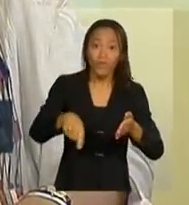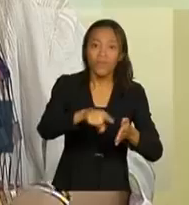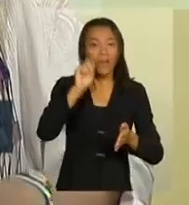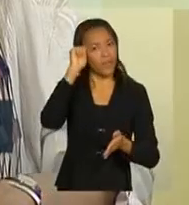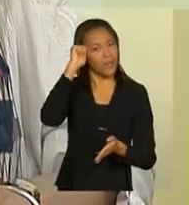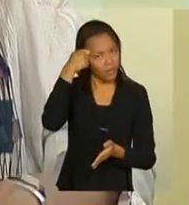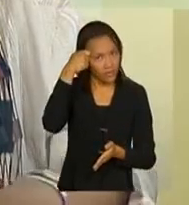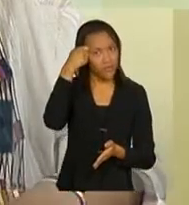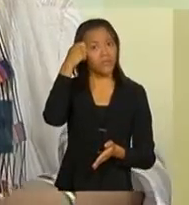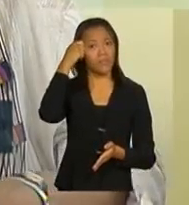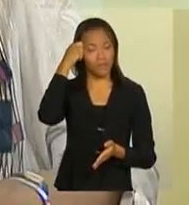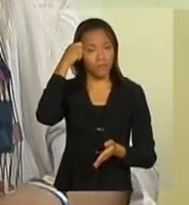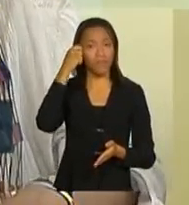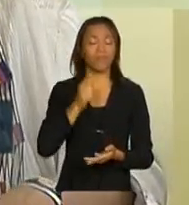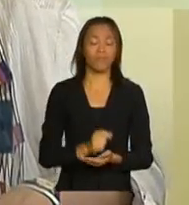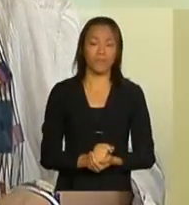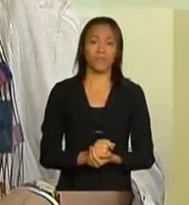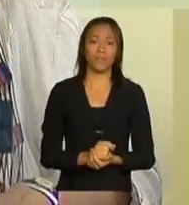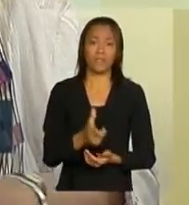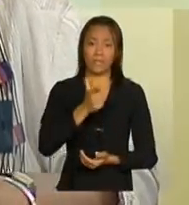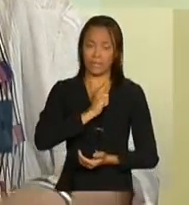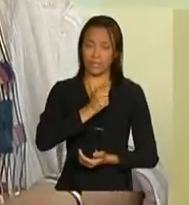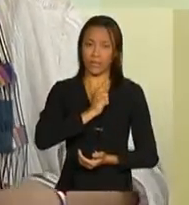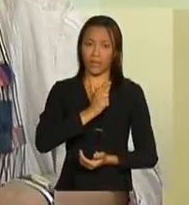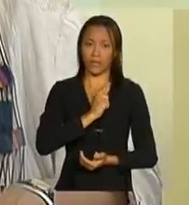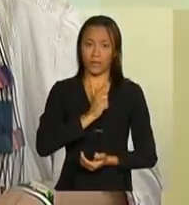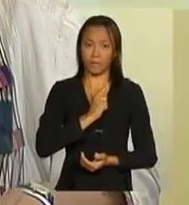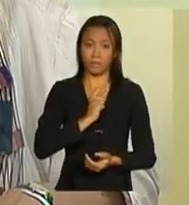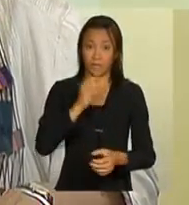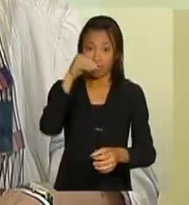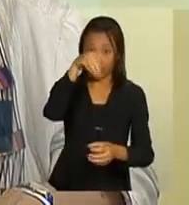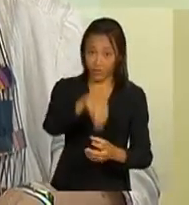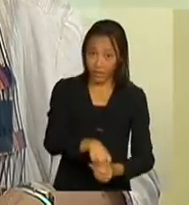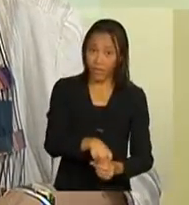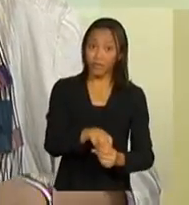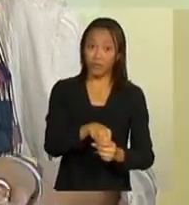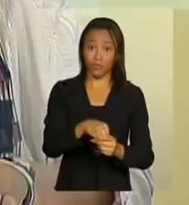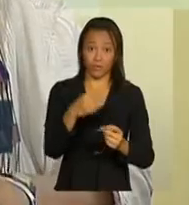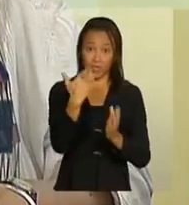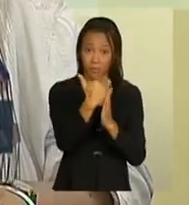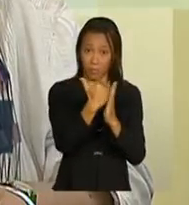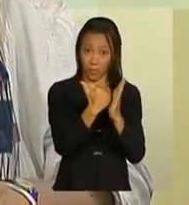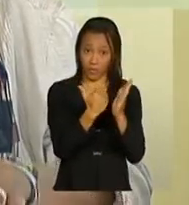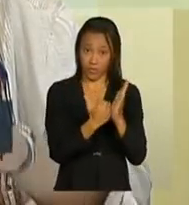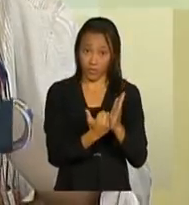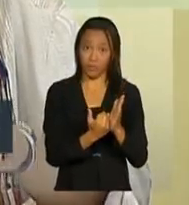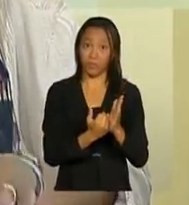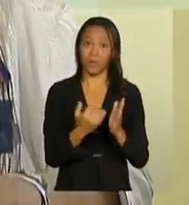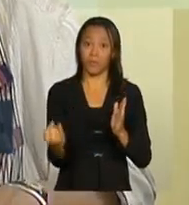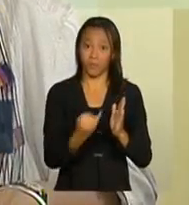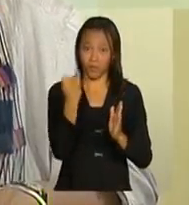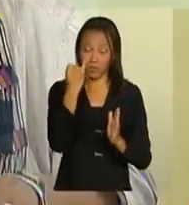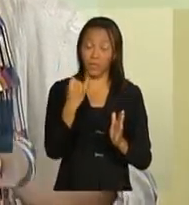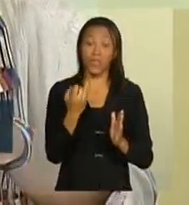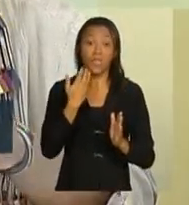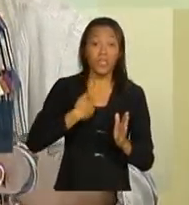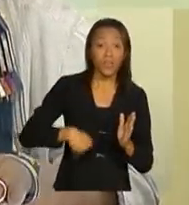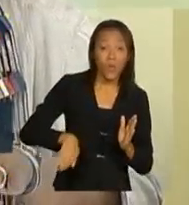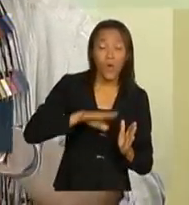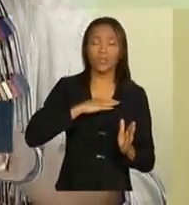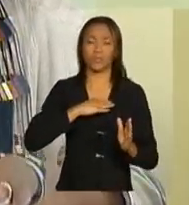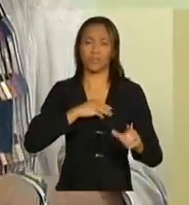um papel eh dentro dessa na produção desse quadro e que, portanto, as nossas